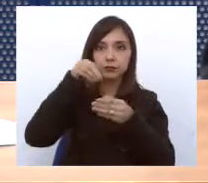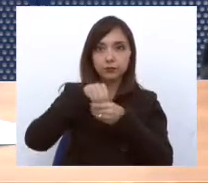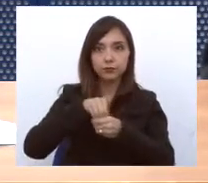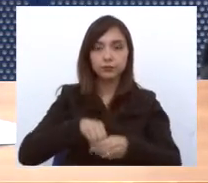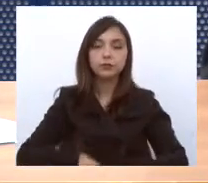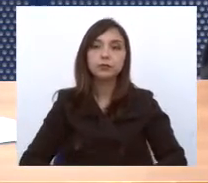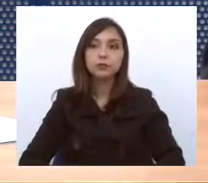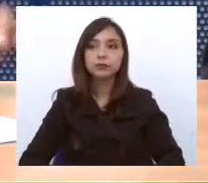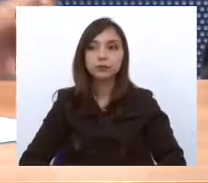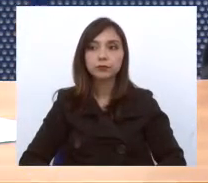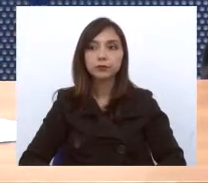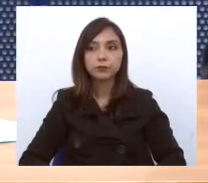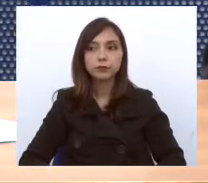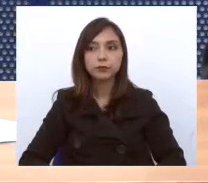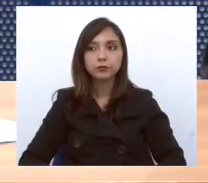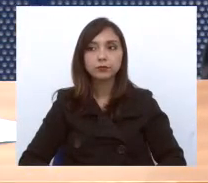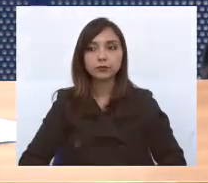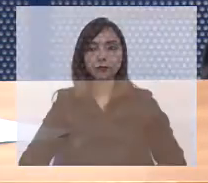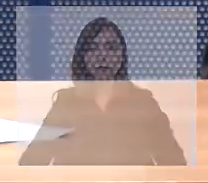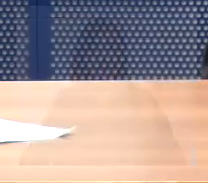voto eletrônico.